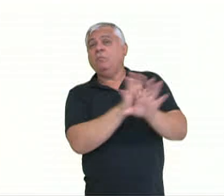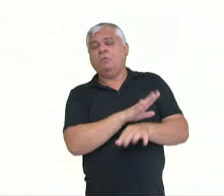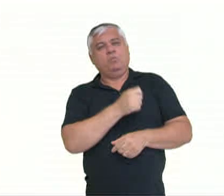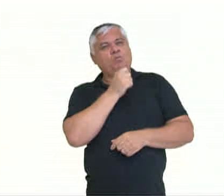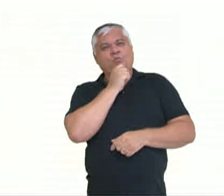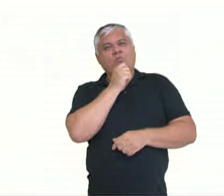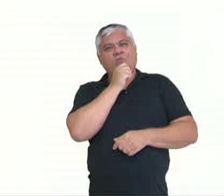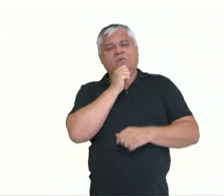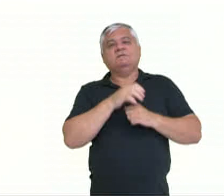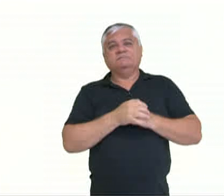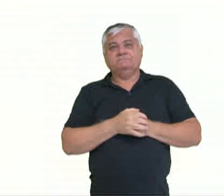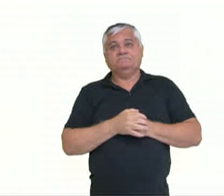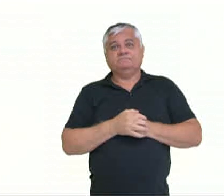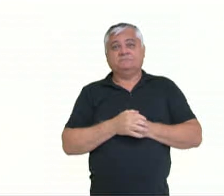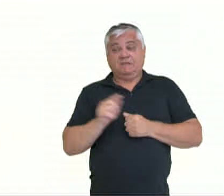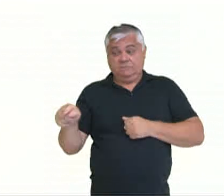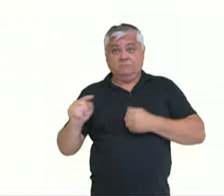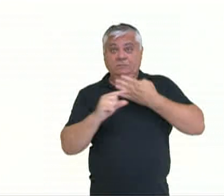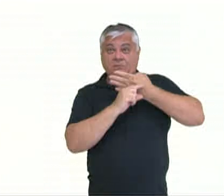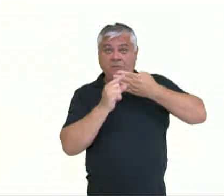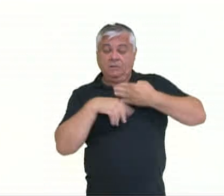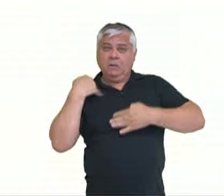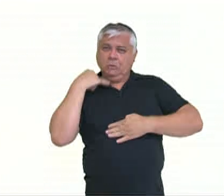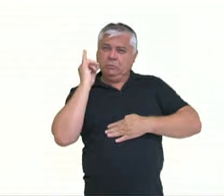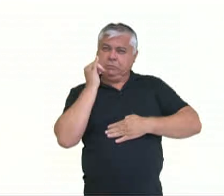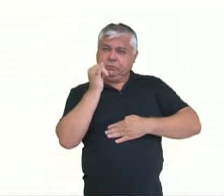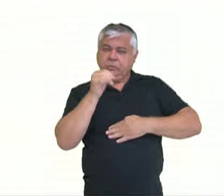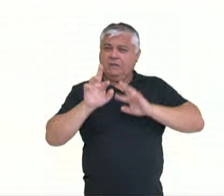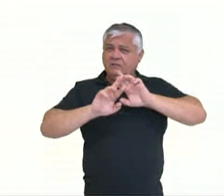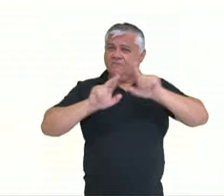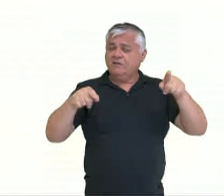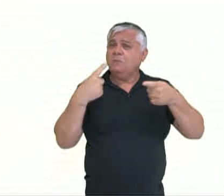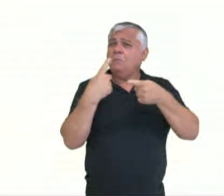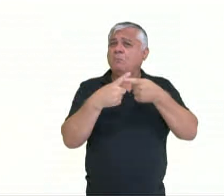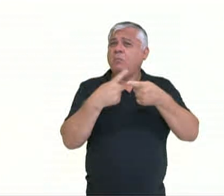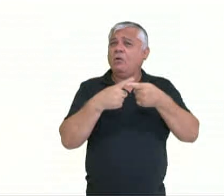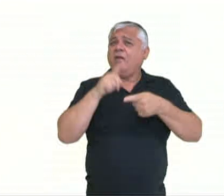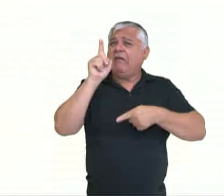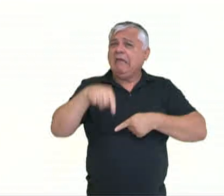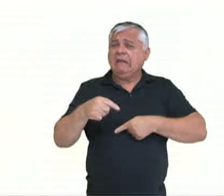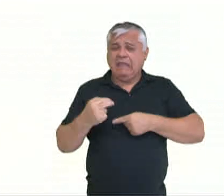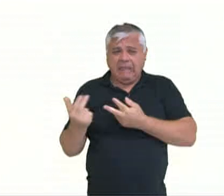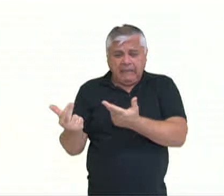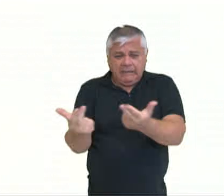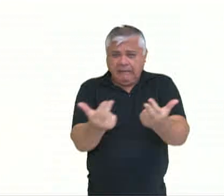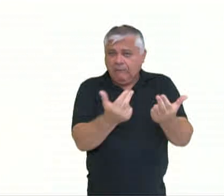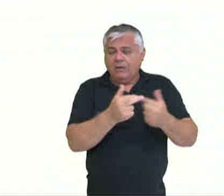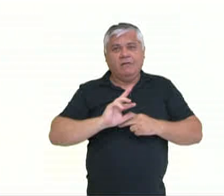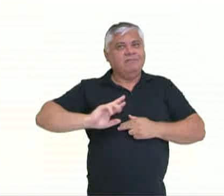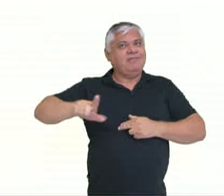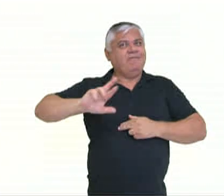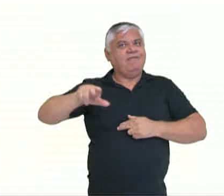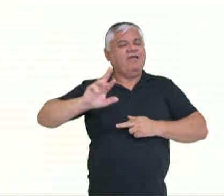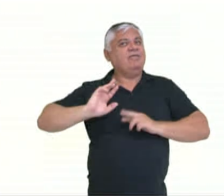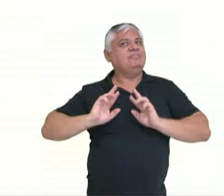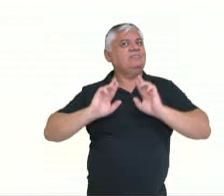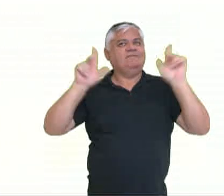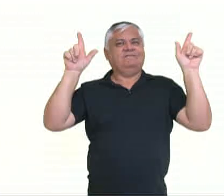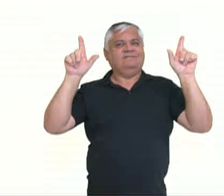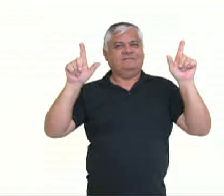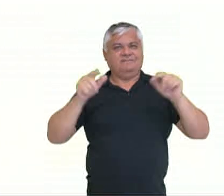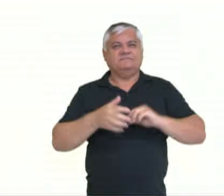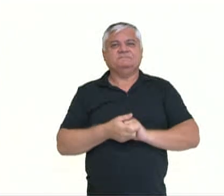ele decide usar esse método inovador diferente, já que ele não é um narrador como os outros.